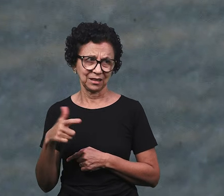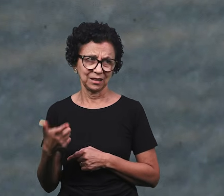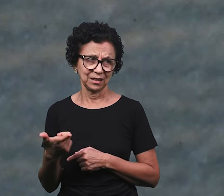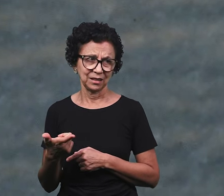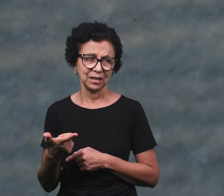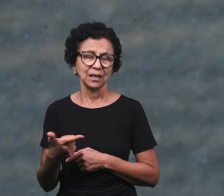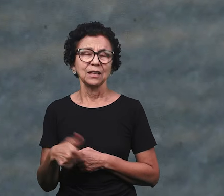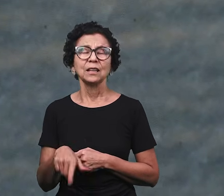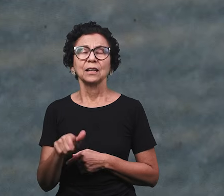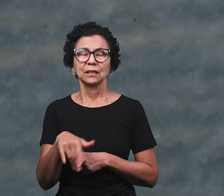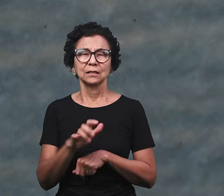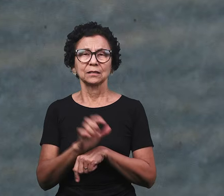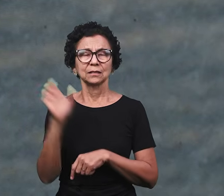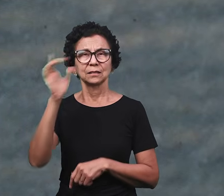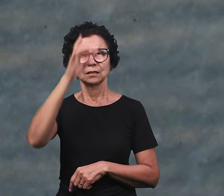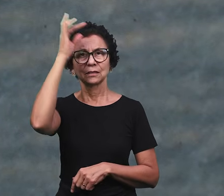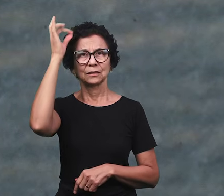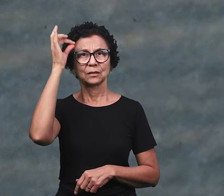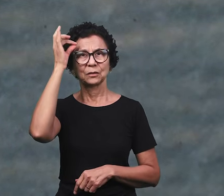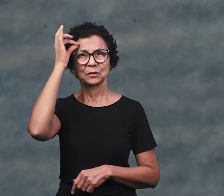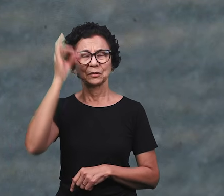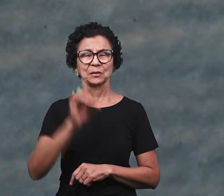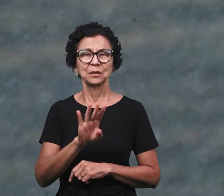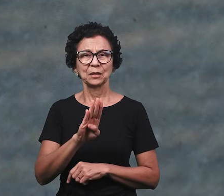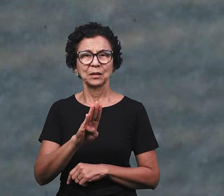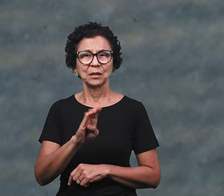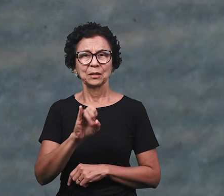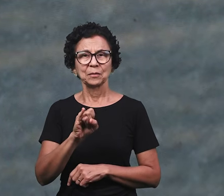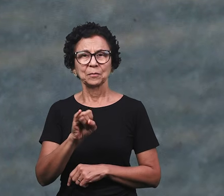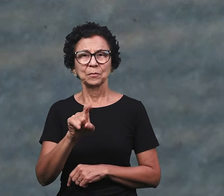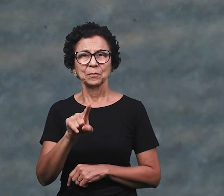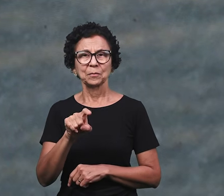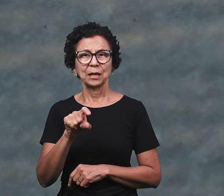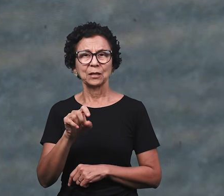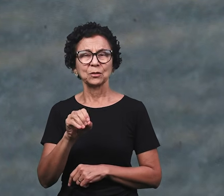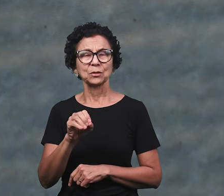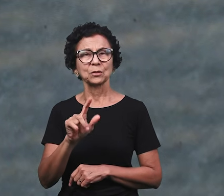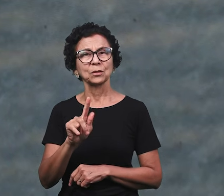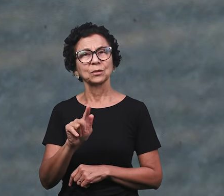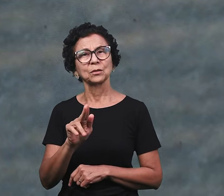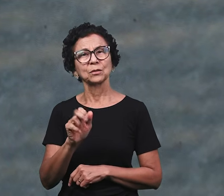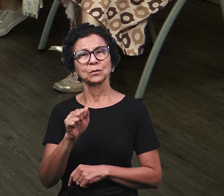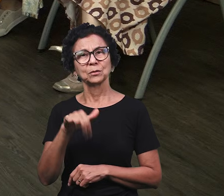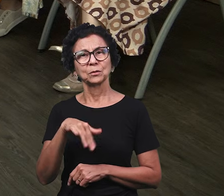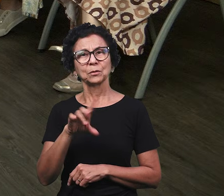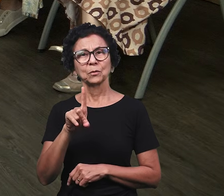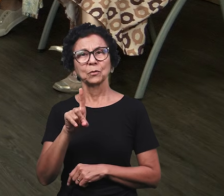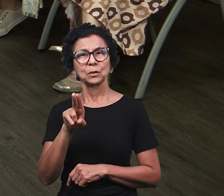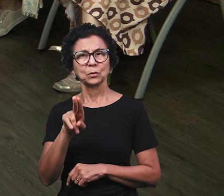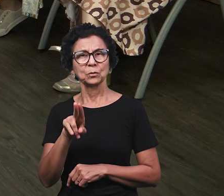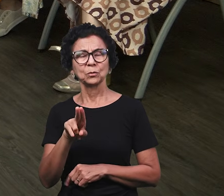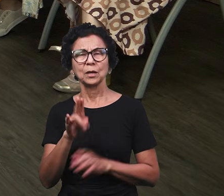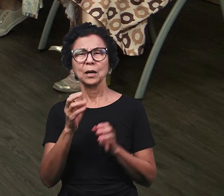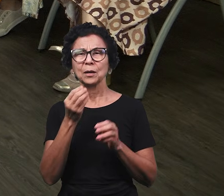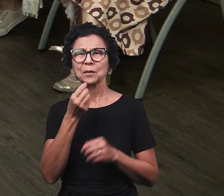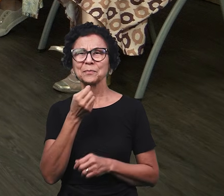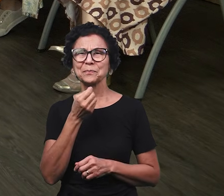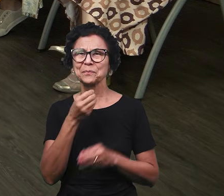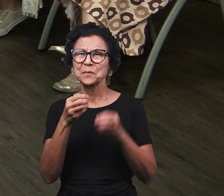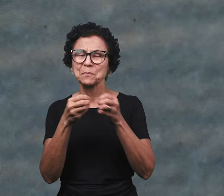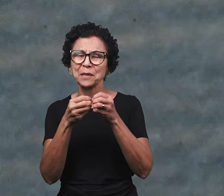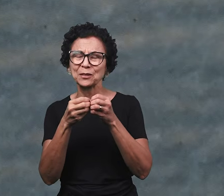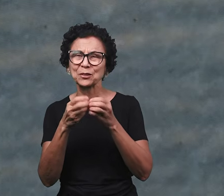Mas é do estado do Espírito Santo, da cidade chamada Baixo Guandu. Ali divisa com o estado de Minas Gerais. Logo ali também. Logo ali, né? A